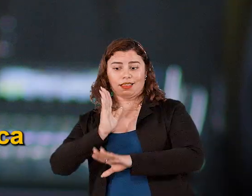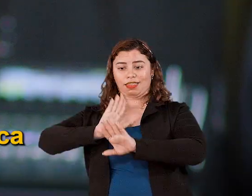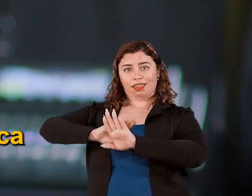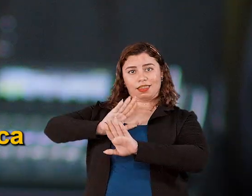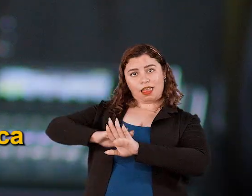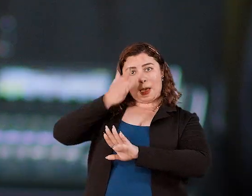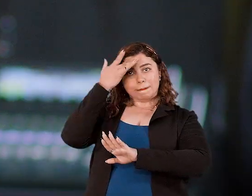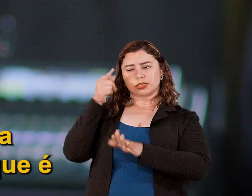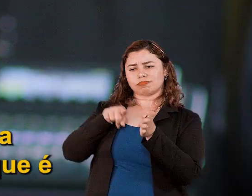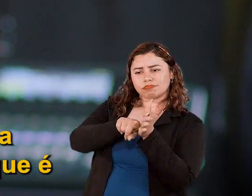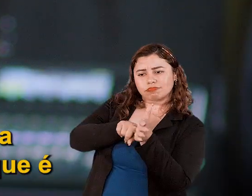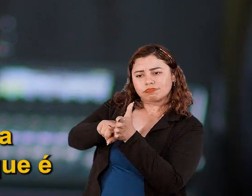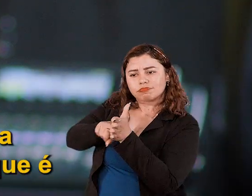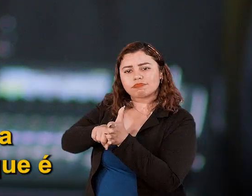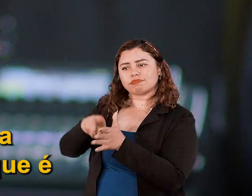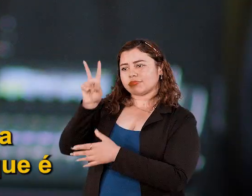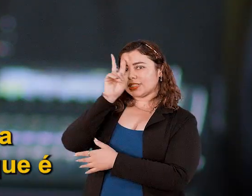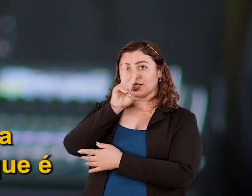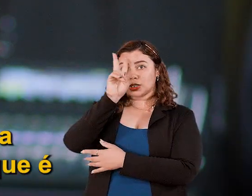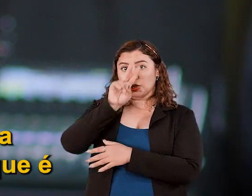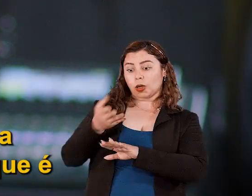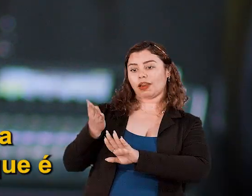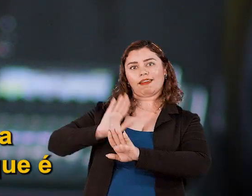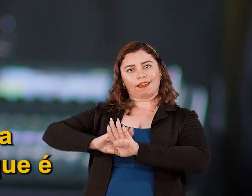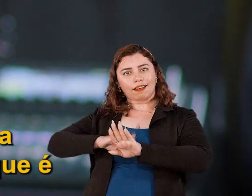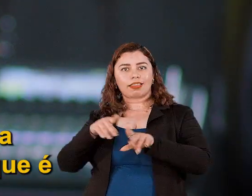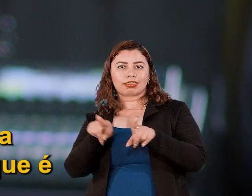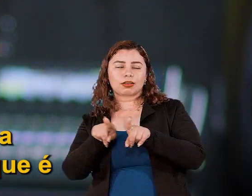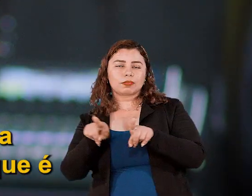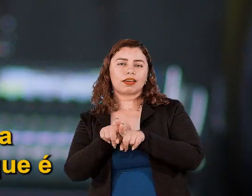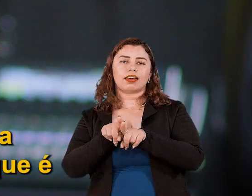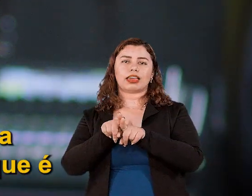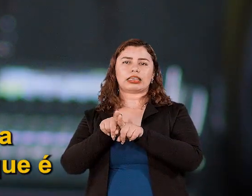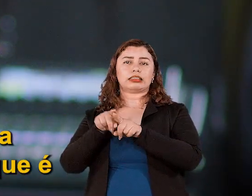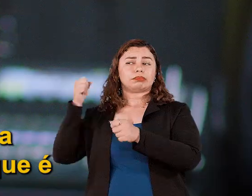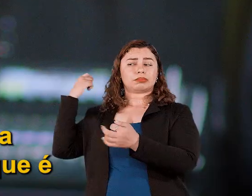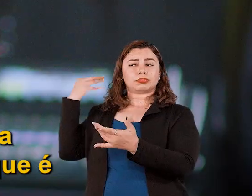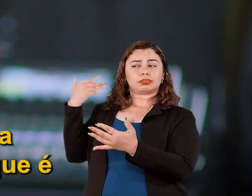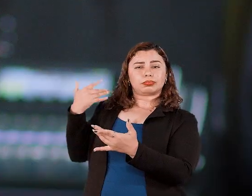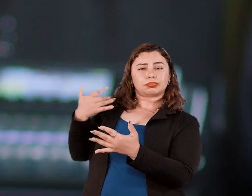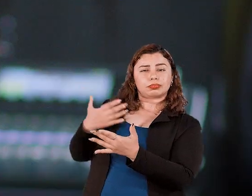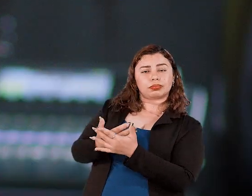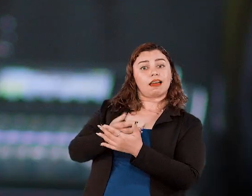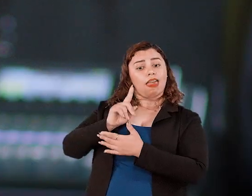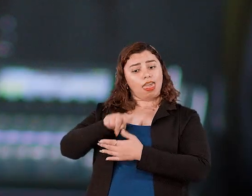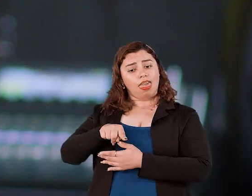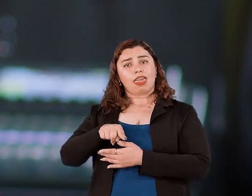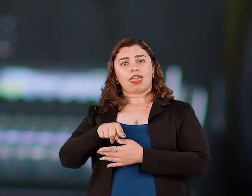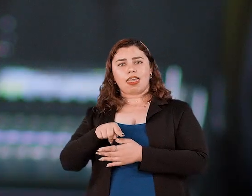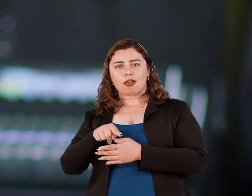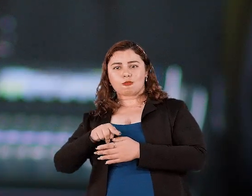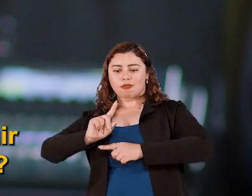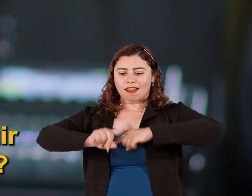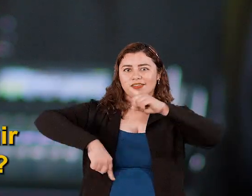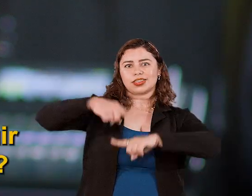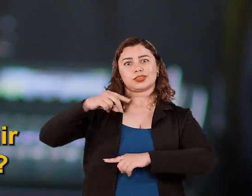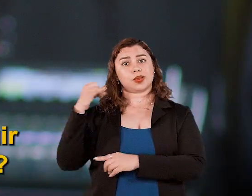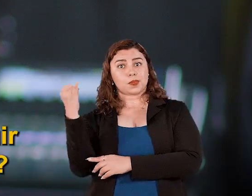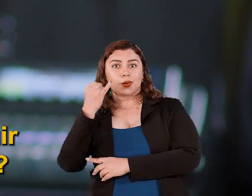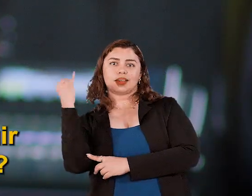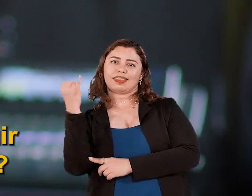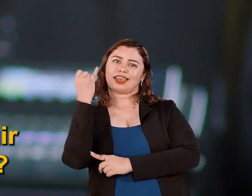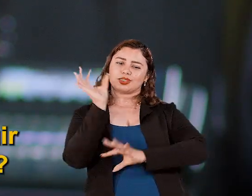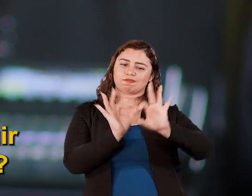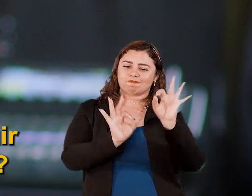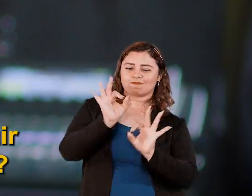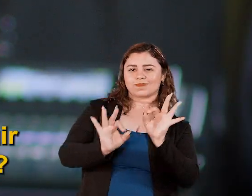por trás disso, todo mundo que fez a pesquisa da história por trás disso, e dizer que é um passo muito importante